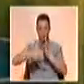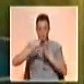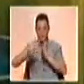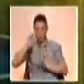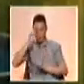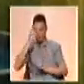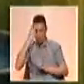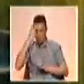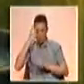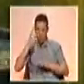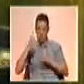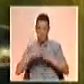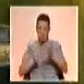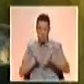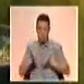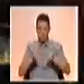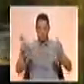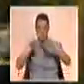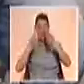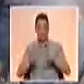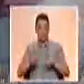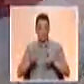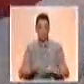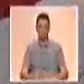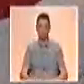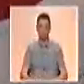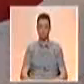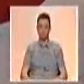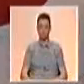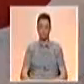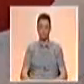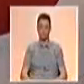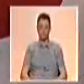esforços realizados por organizações internacionais.